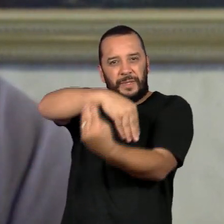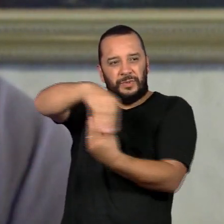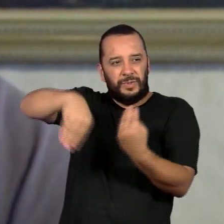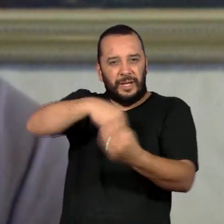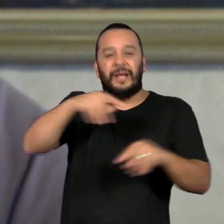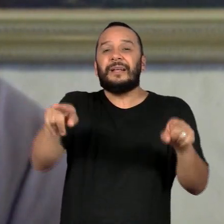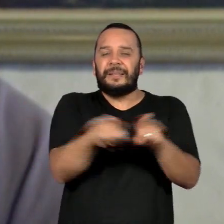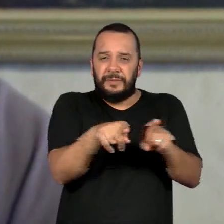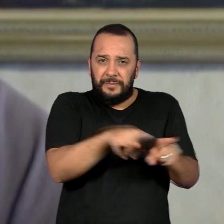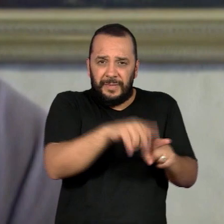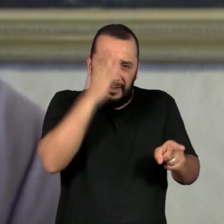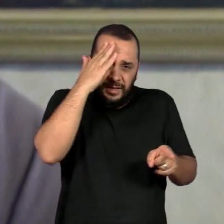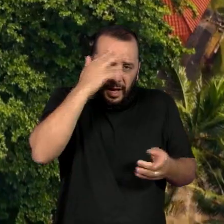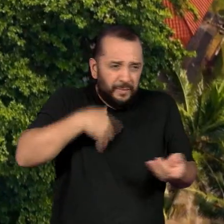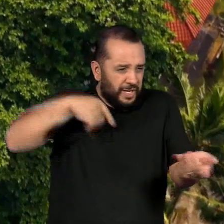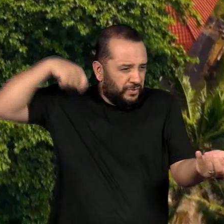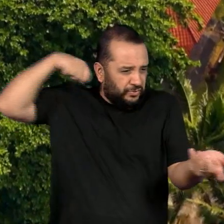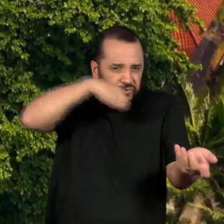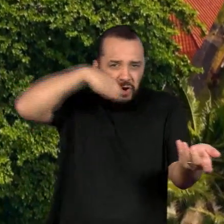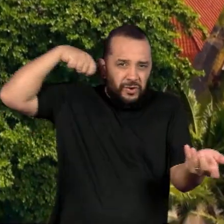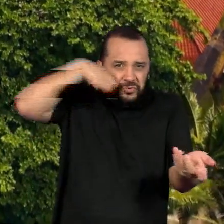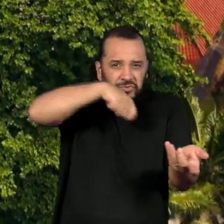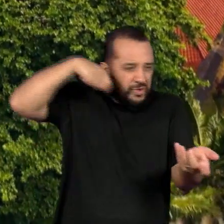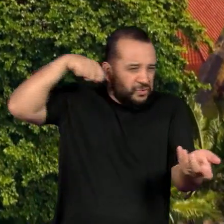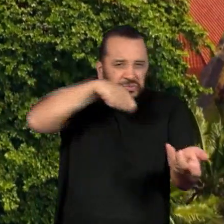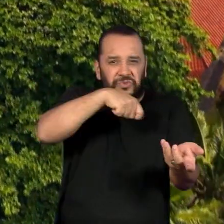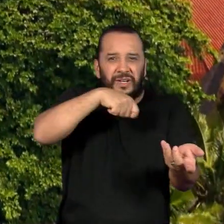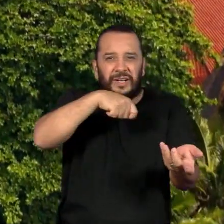sendo levados para o oceano pelos rios.